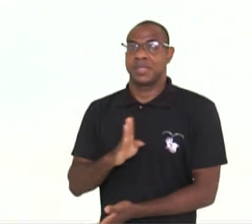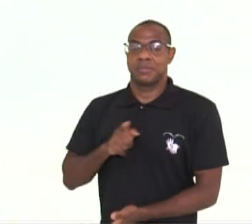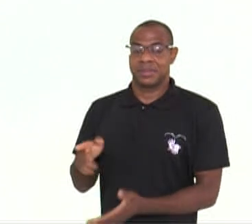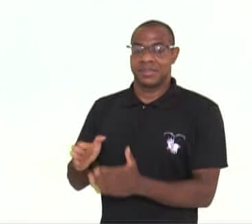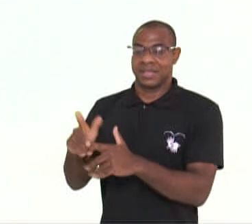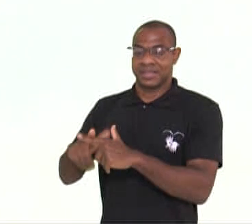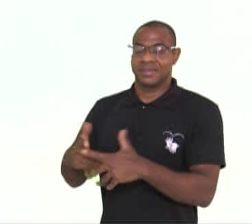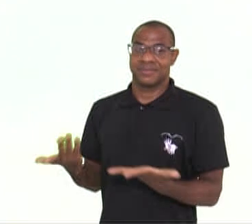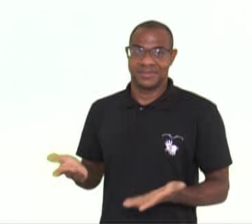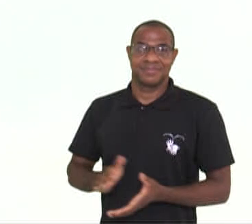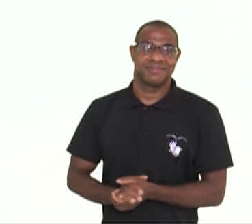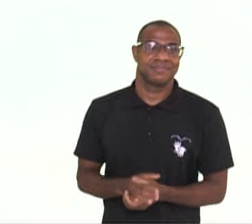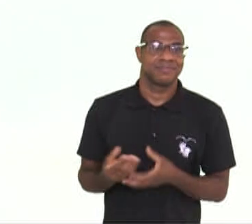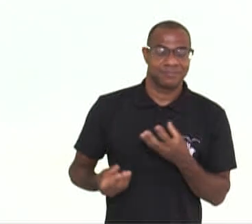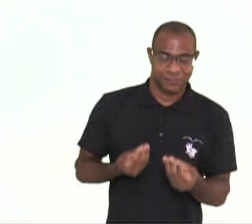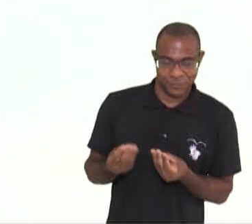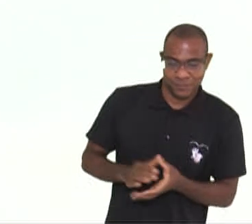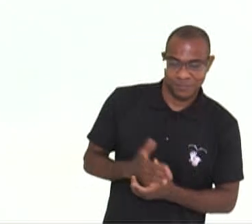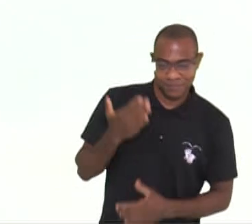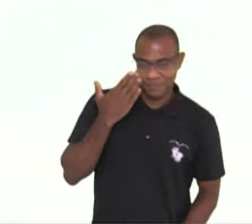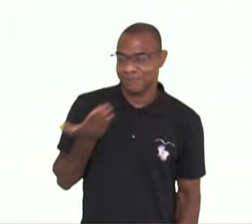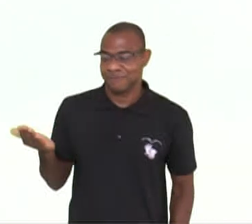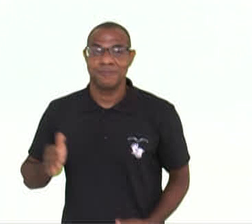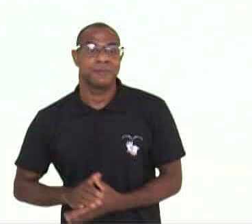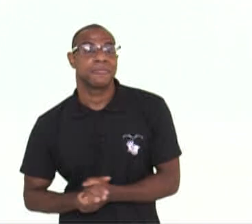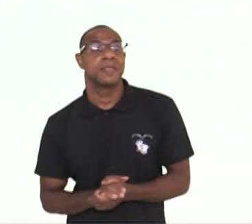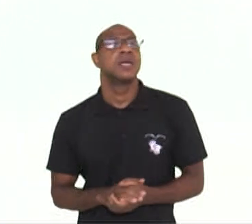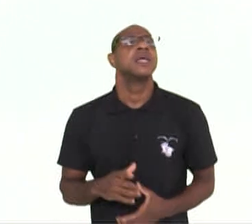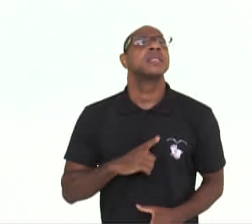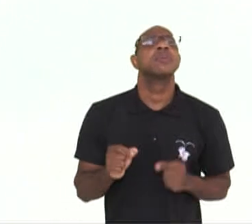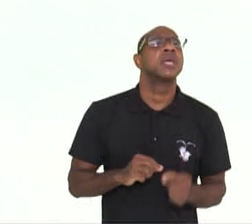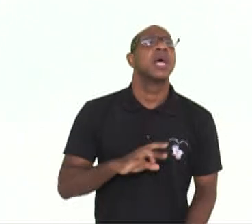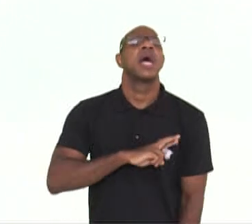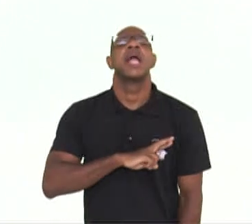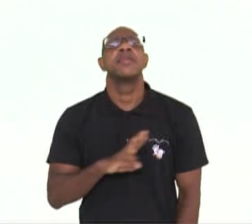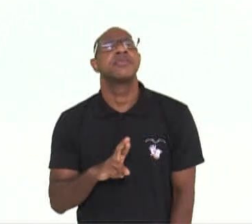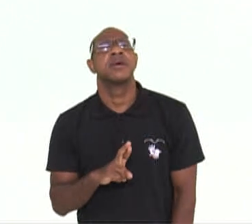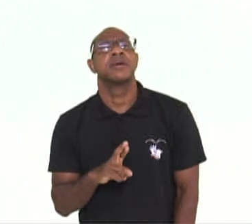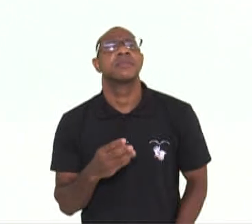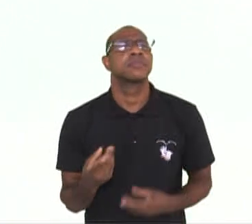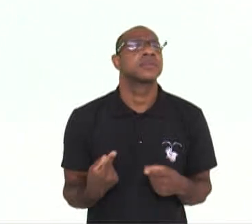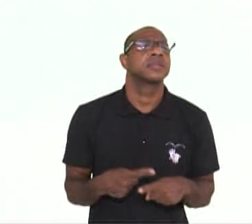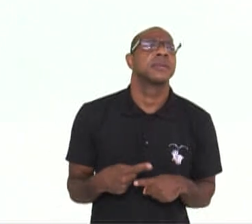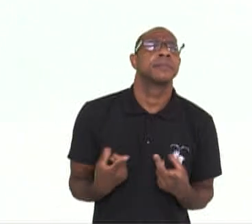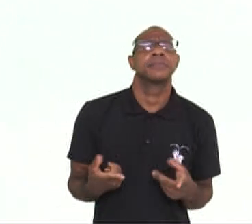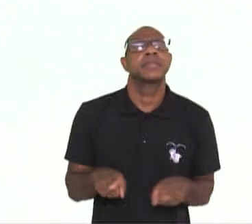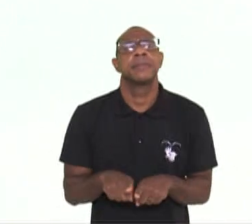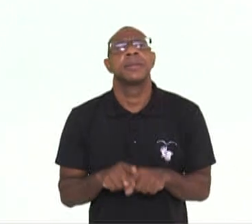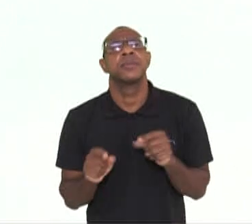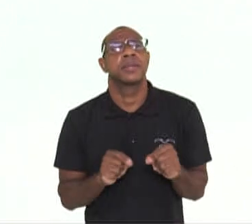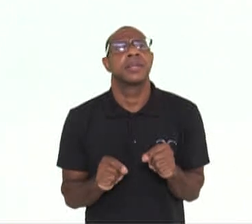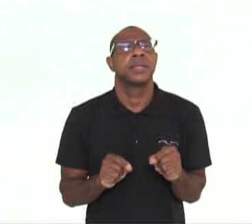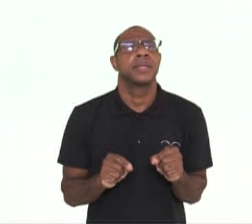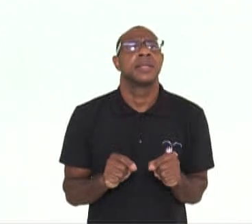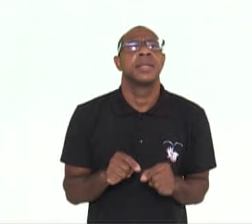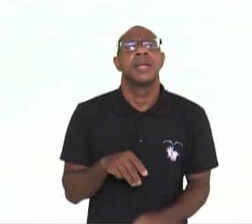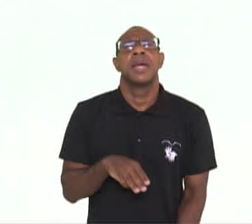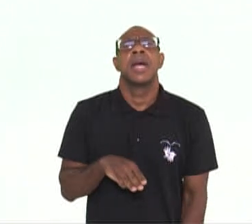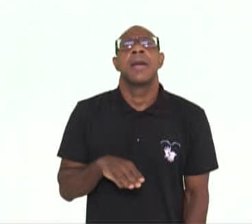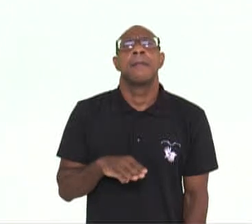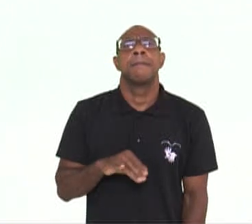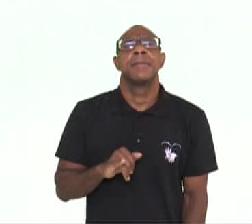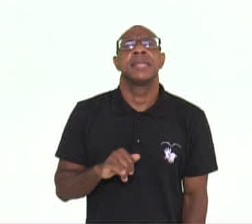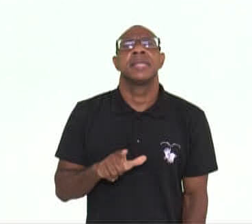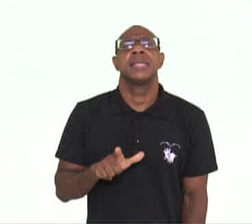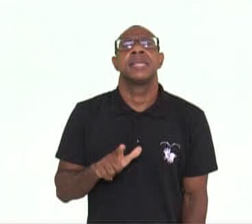igreja. Continuando então, temos a questão religiosa, e aí entra em cena também a chamada questão